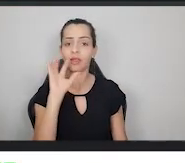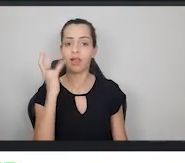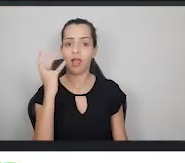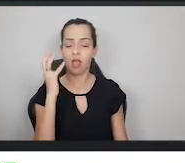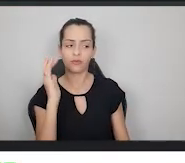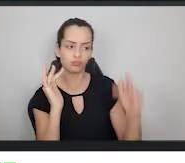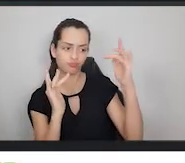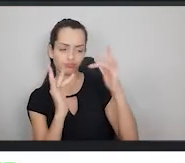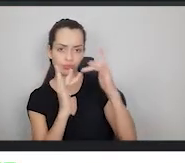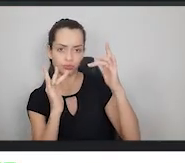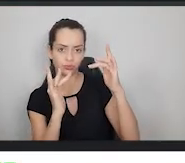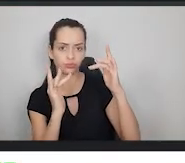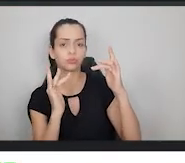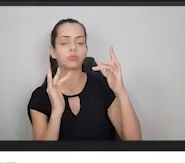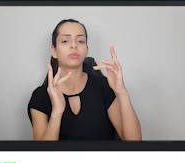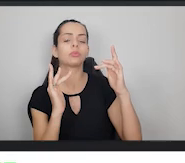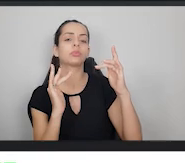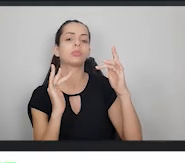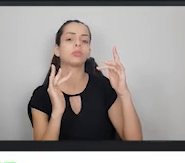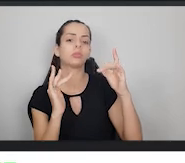Hoje, a rede está sendo...